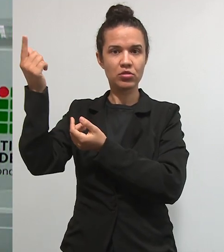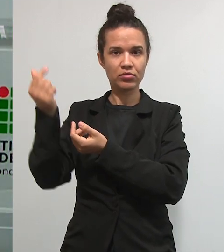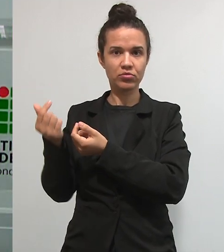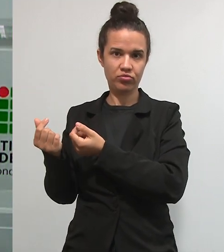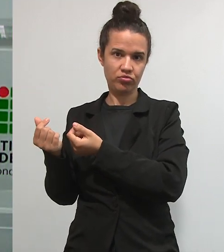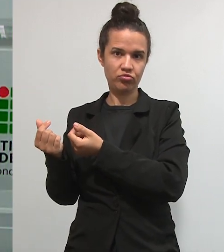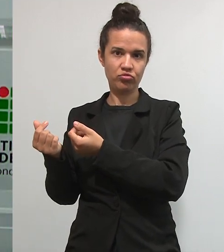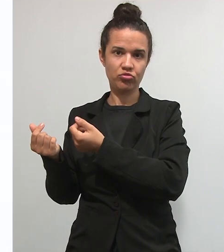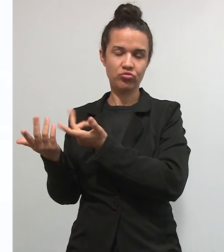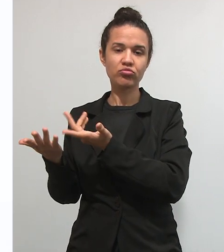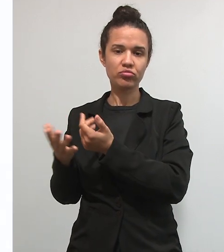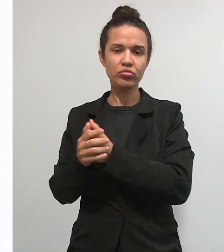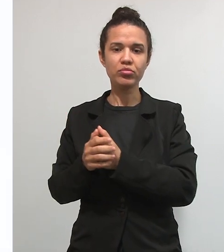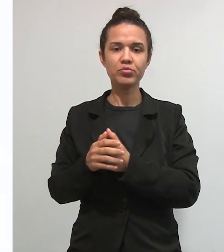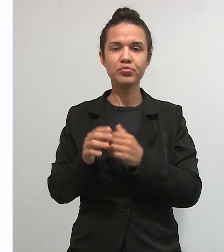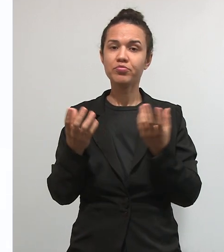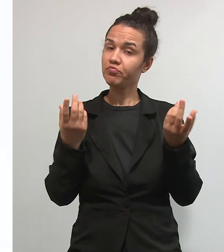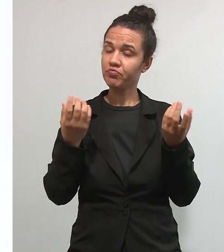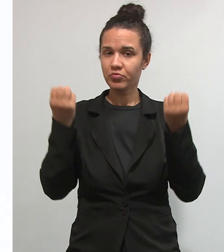explicando aqui, ok?